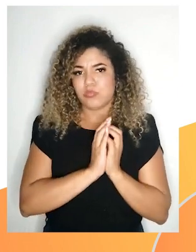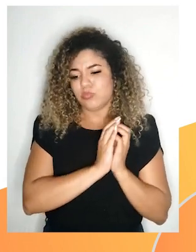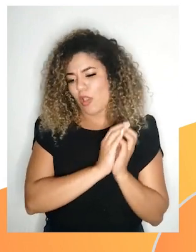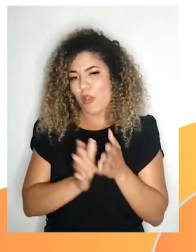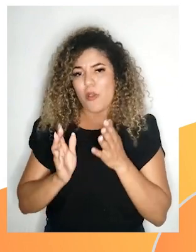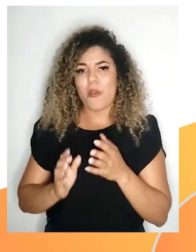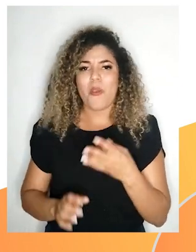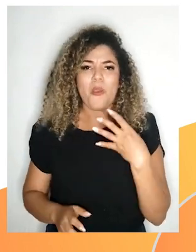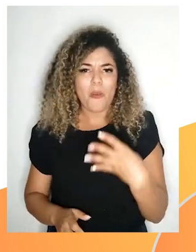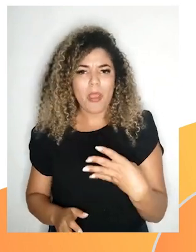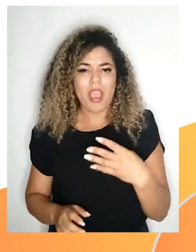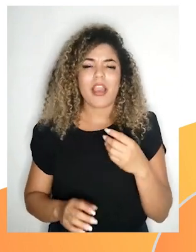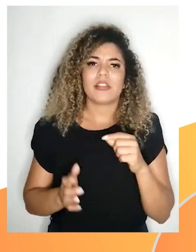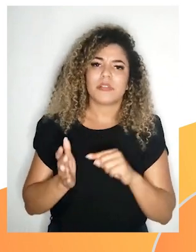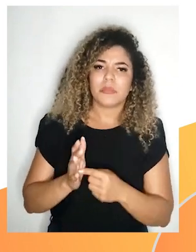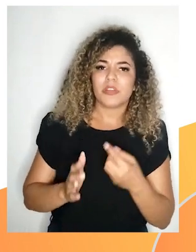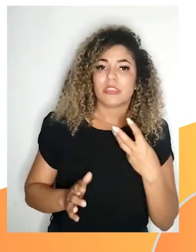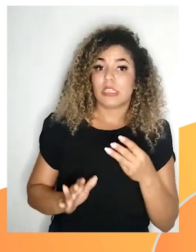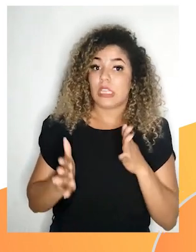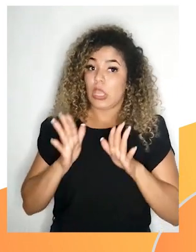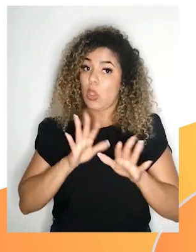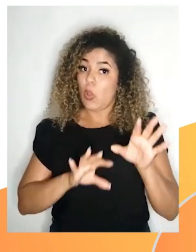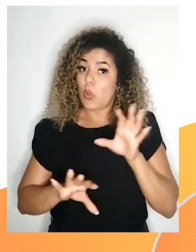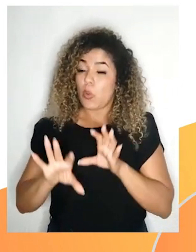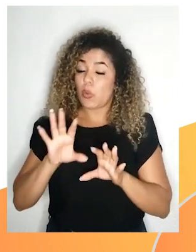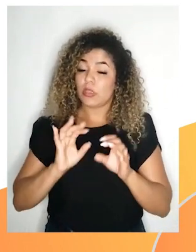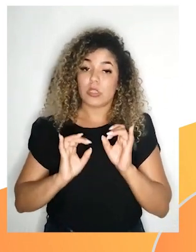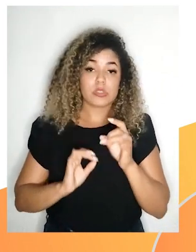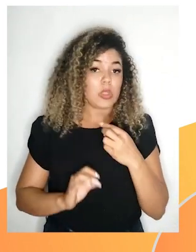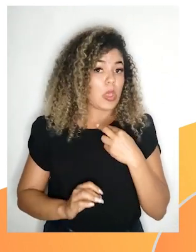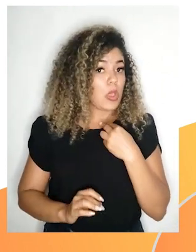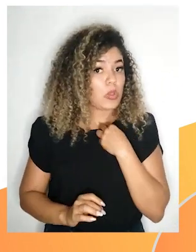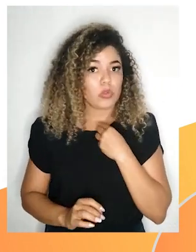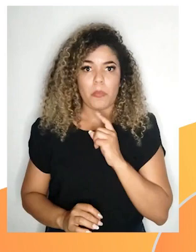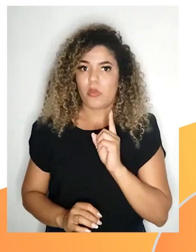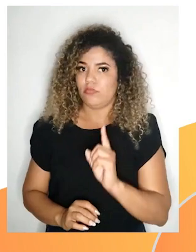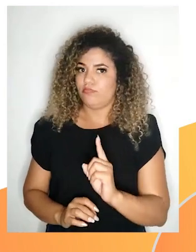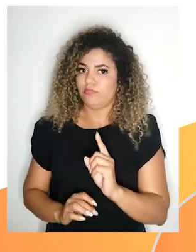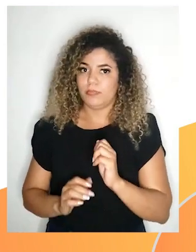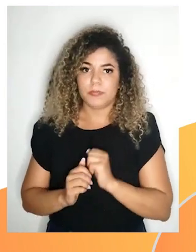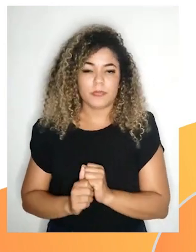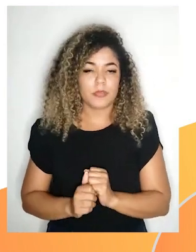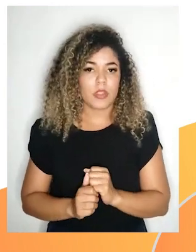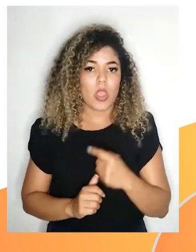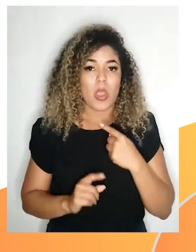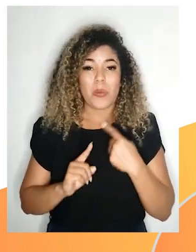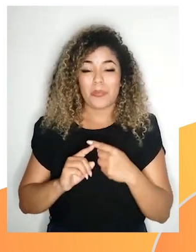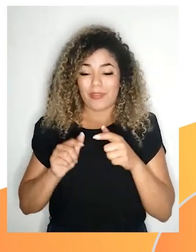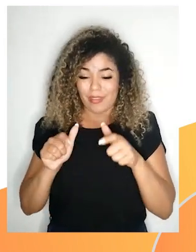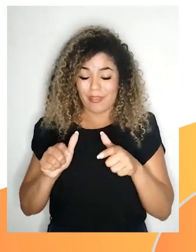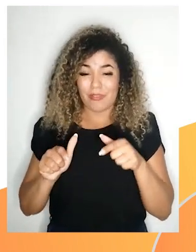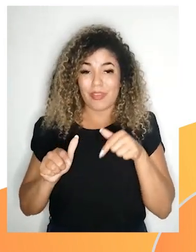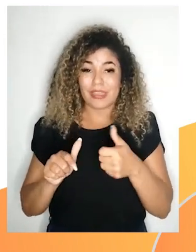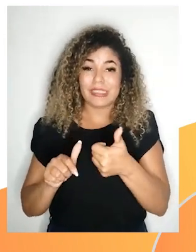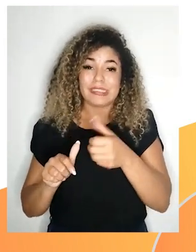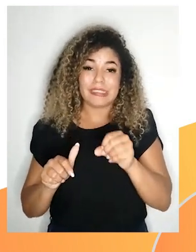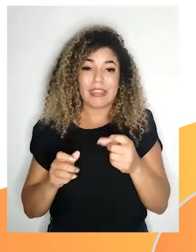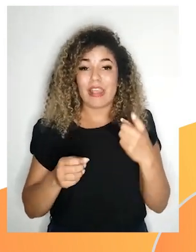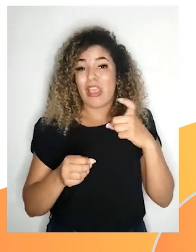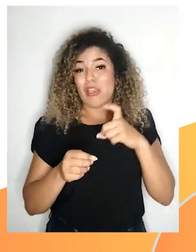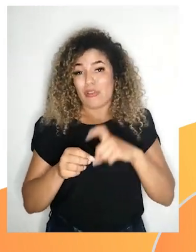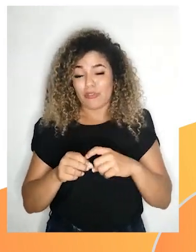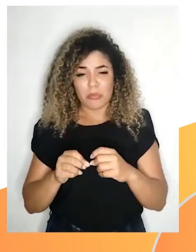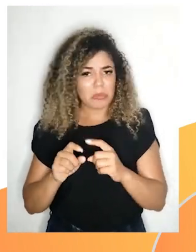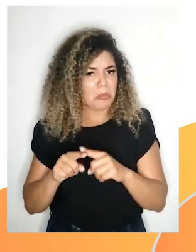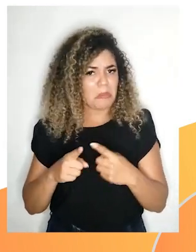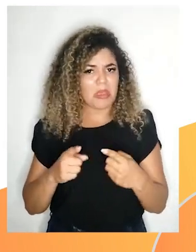4 e 3, né? Tem que tomar cuidado, só que ele não pode tirar 1, né? Porque senão ele cai na casa 19. Então, fora